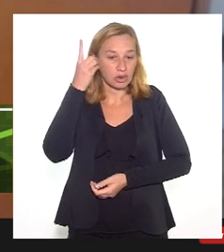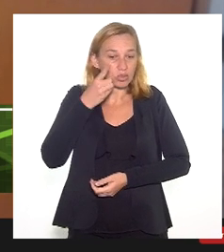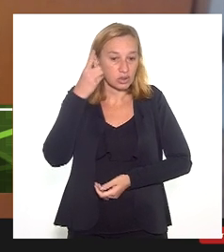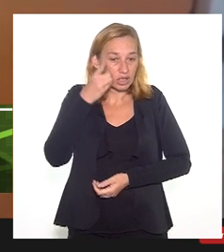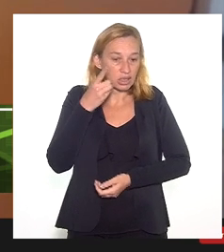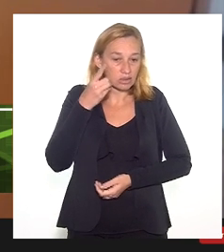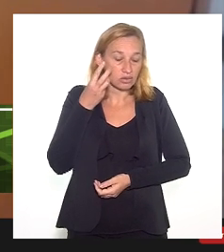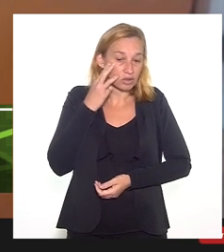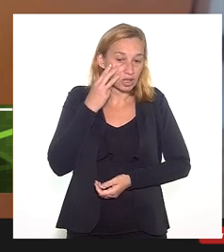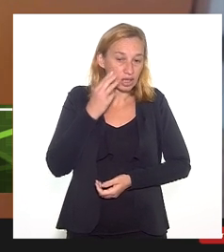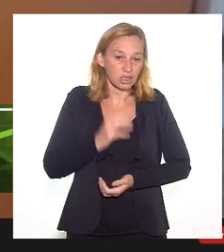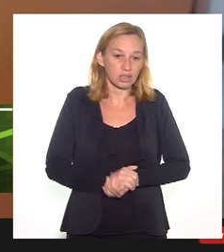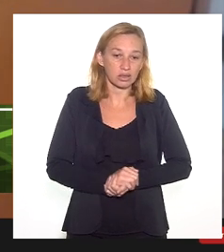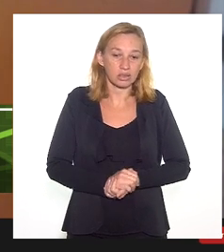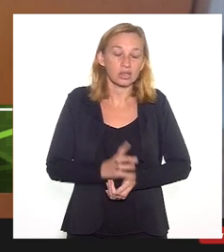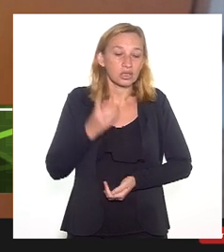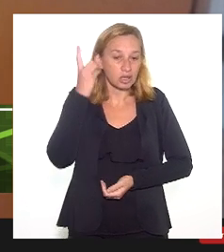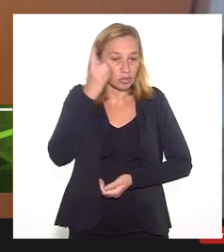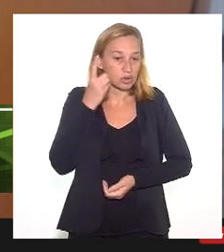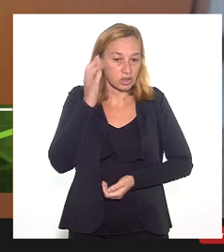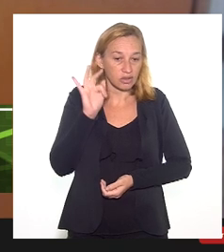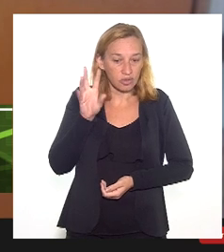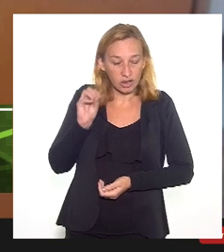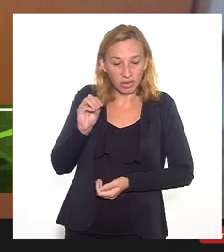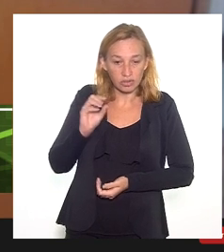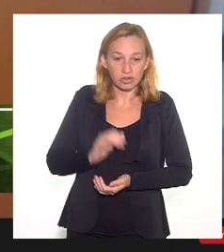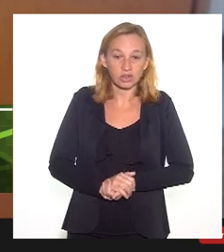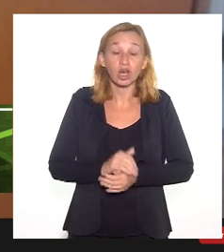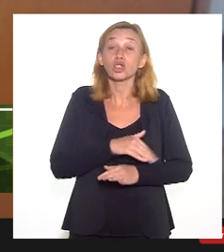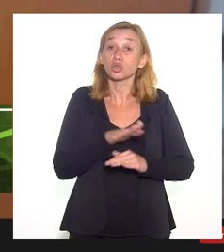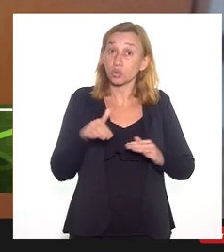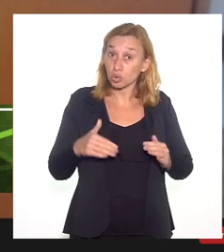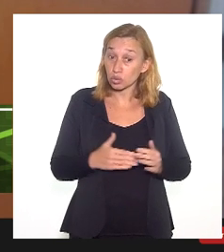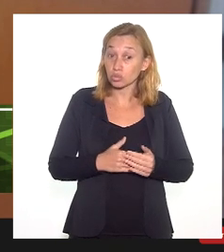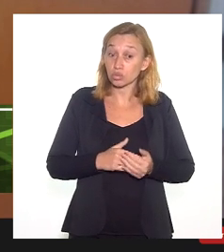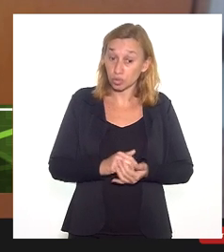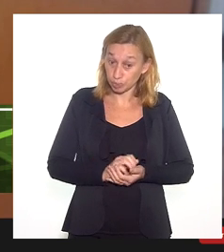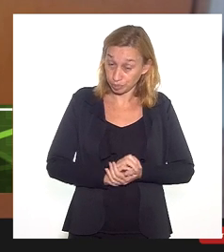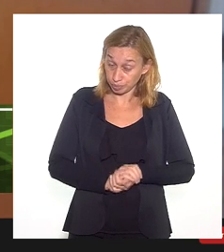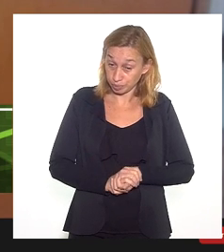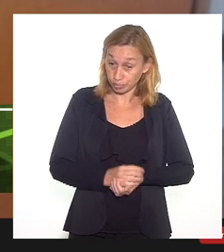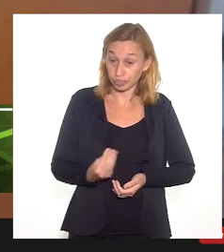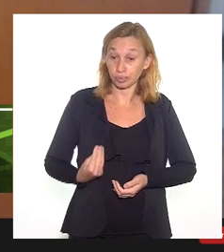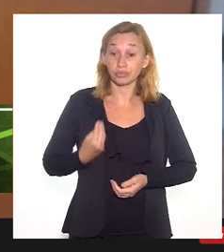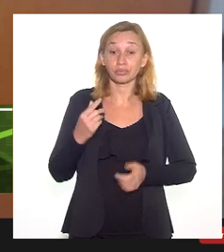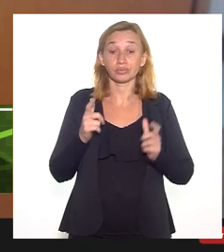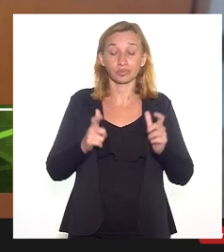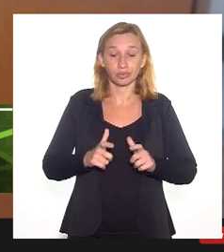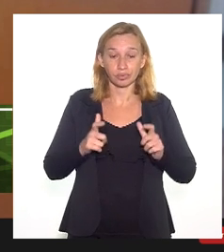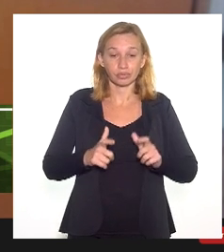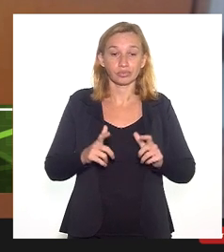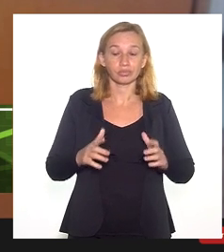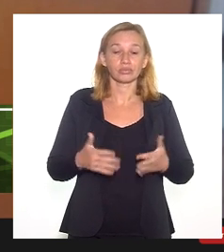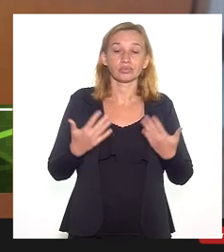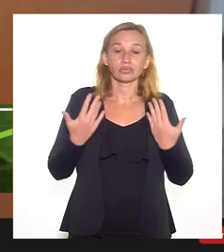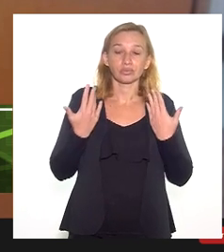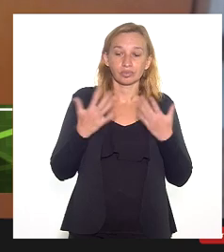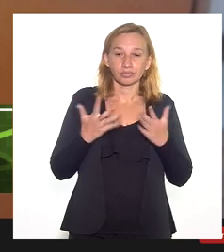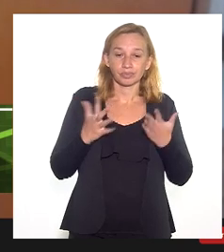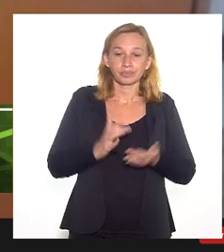Valdeque, deputado Flávio, todos os presentes a quem saúdo,